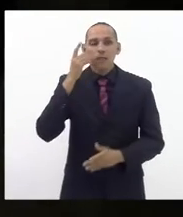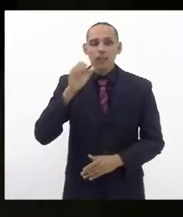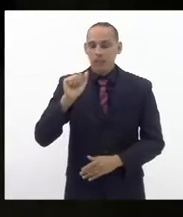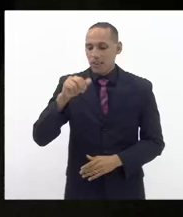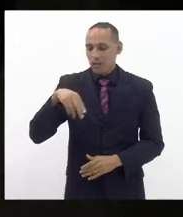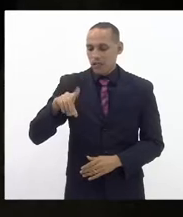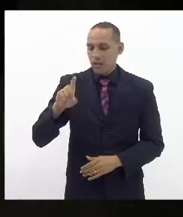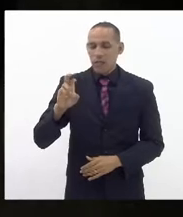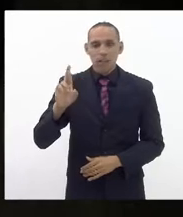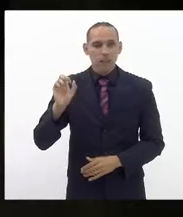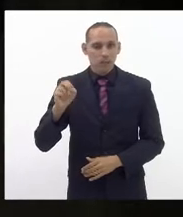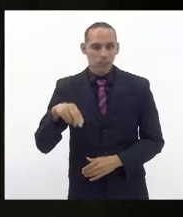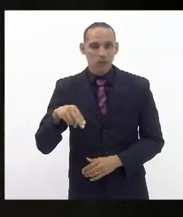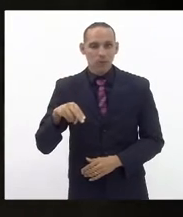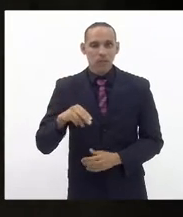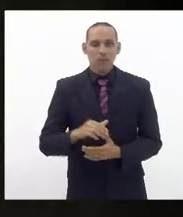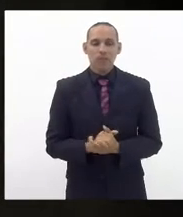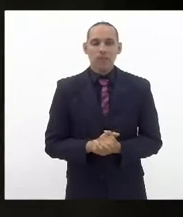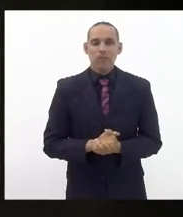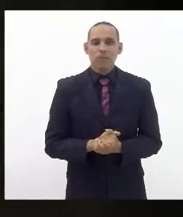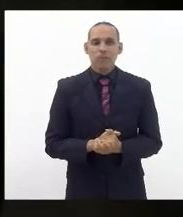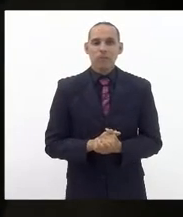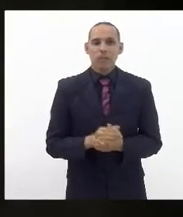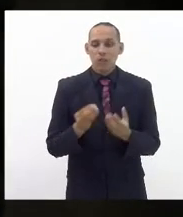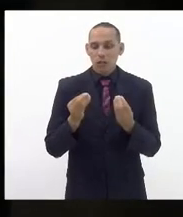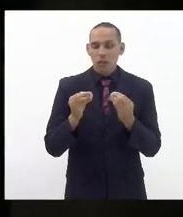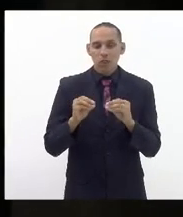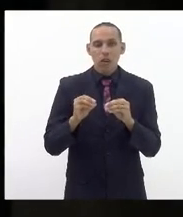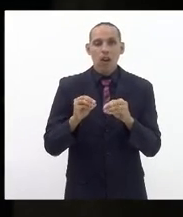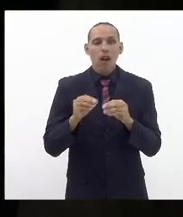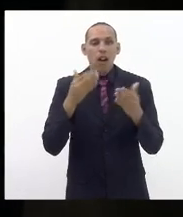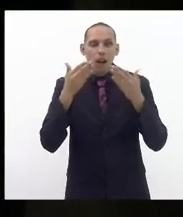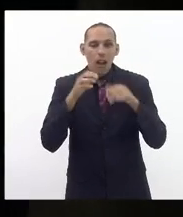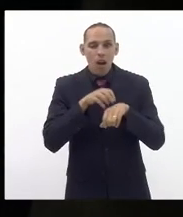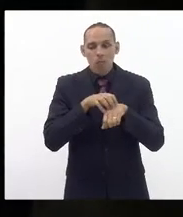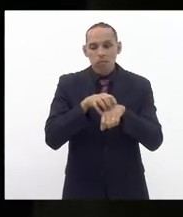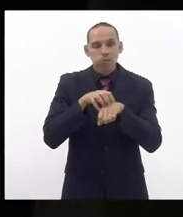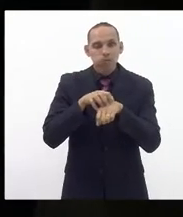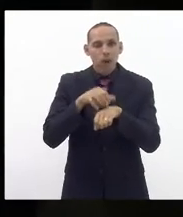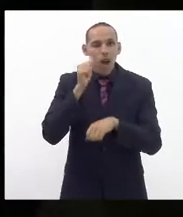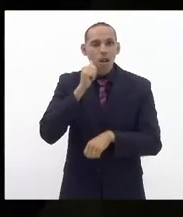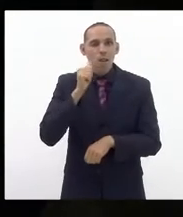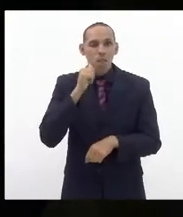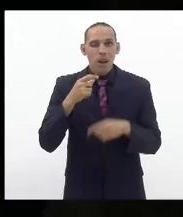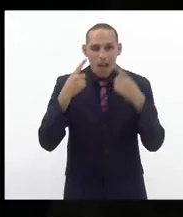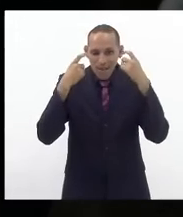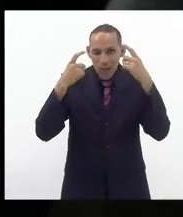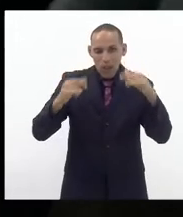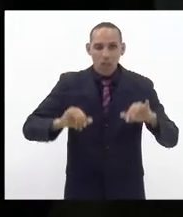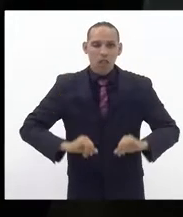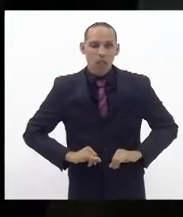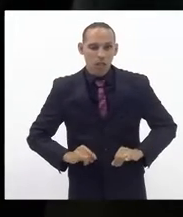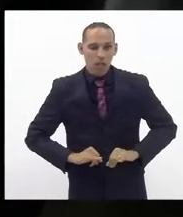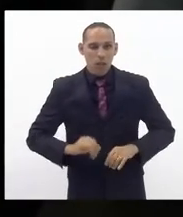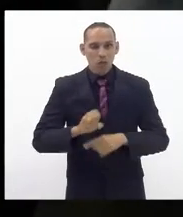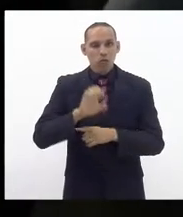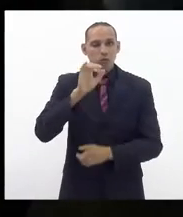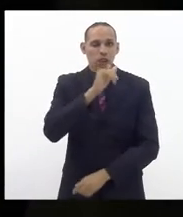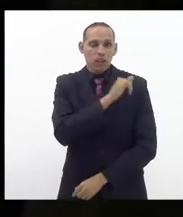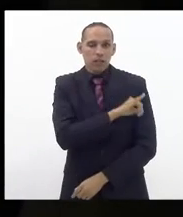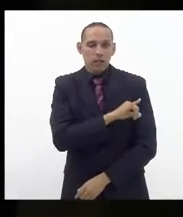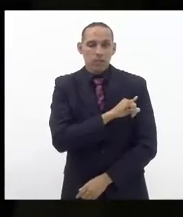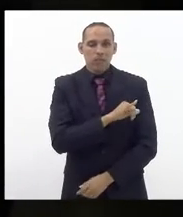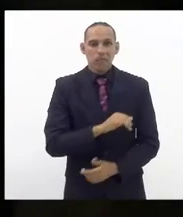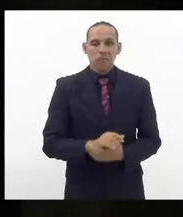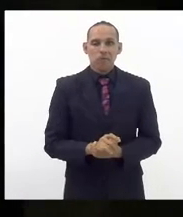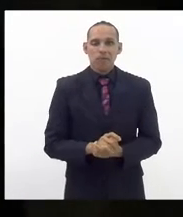Moraes, que institui serviço de atendimento móvel às mulheres vítimas de violência no Estado do Rio de Janeiro. Parecer